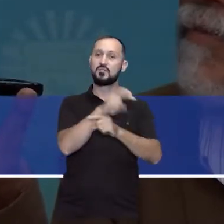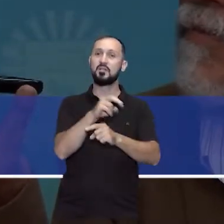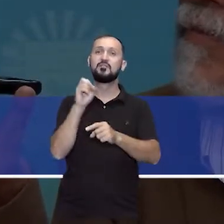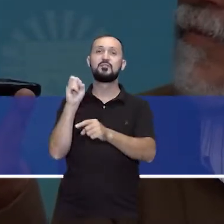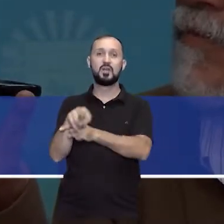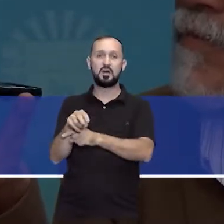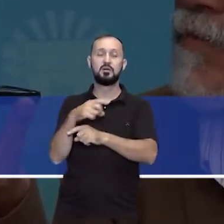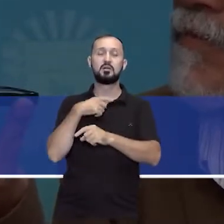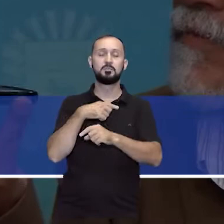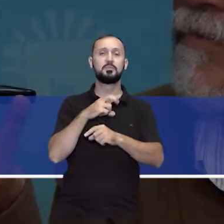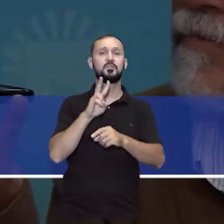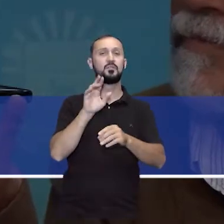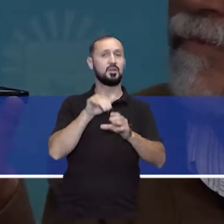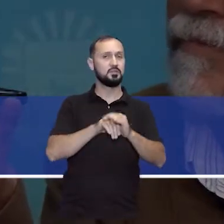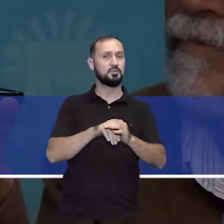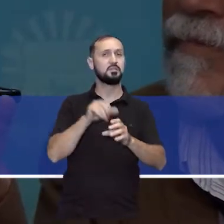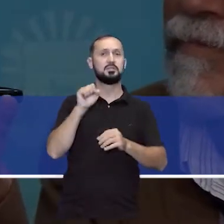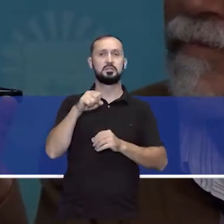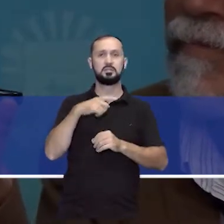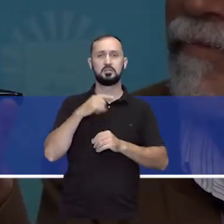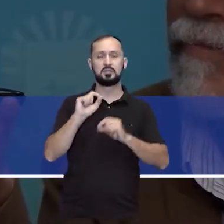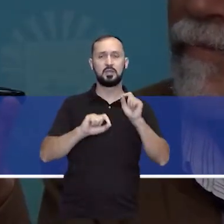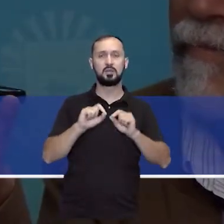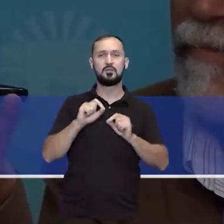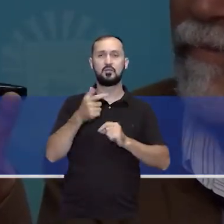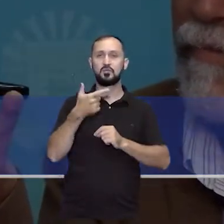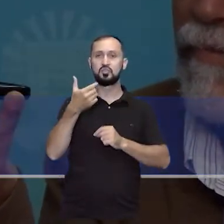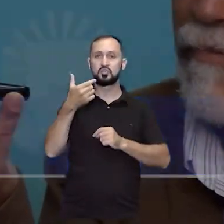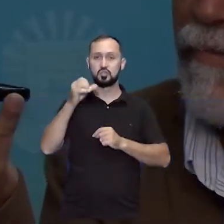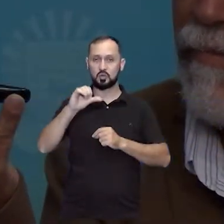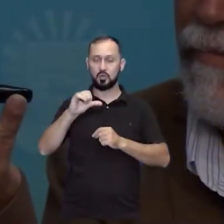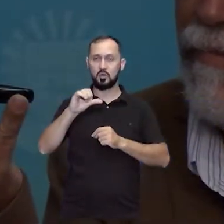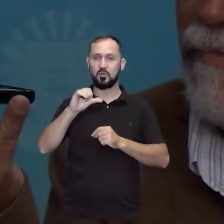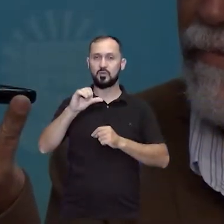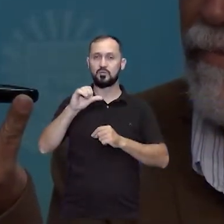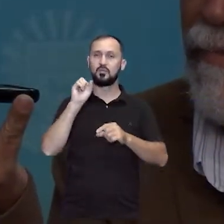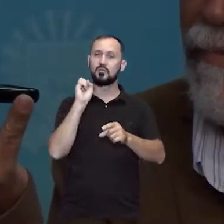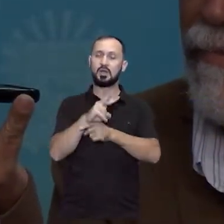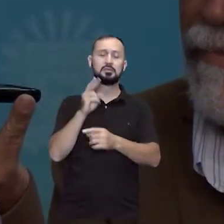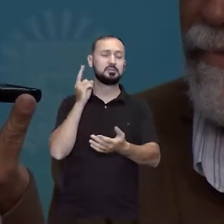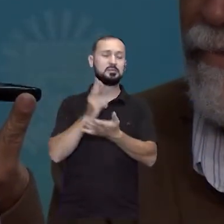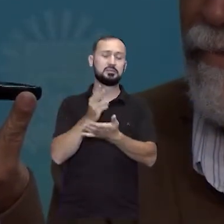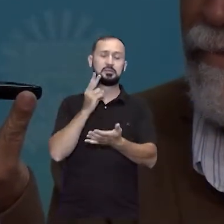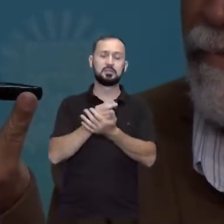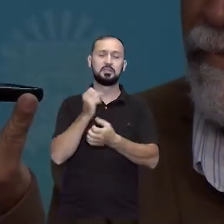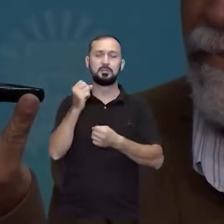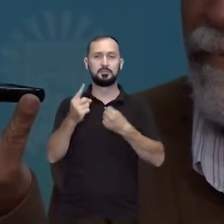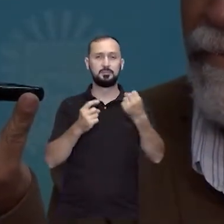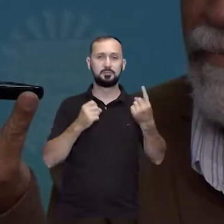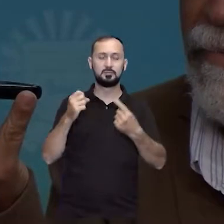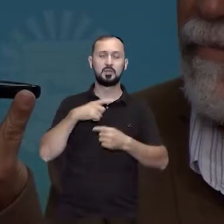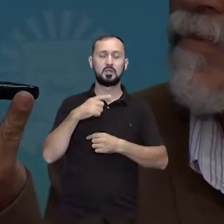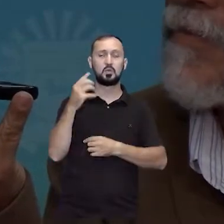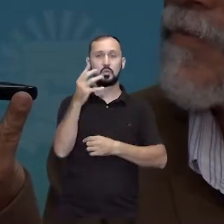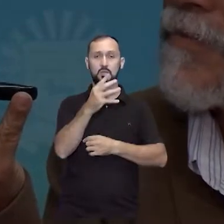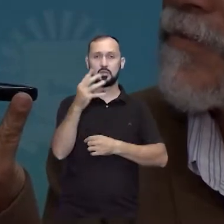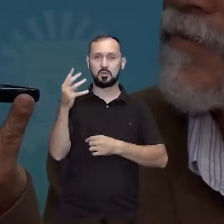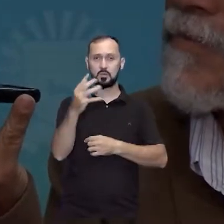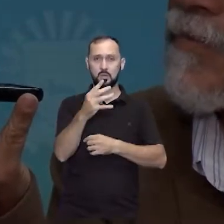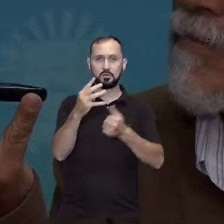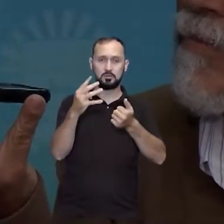Temos que preencher as vagas para candidatos a vereadores. Tem 29 vagas, é uma vez e meia isso.